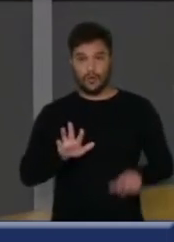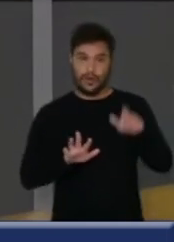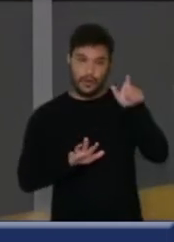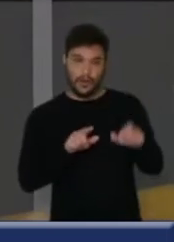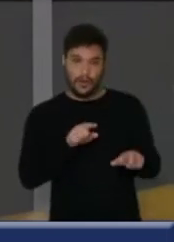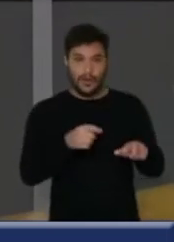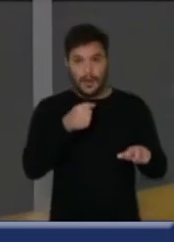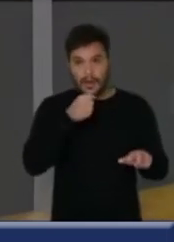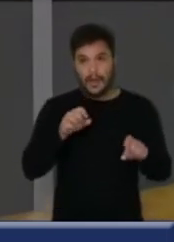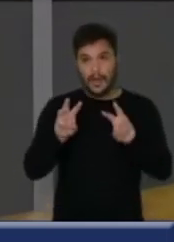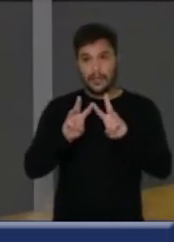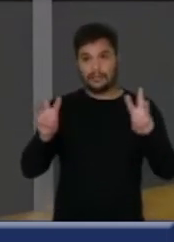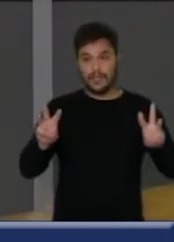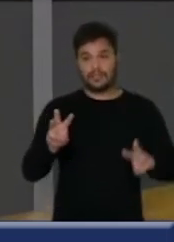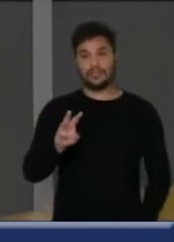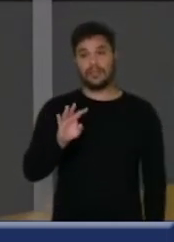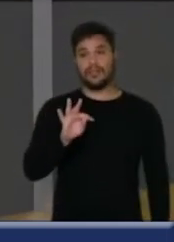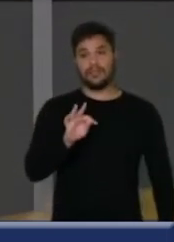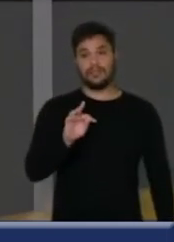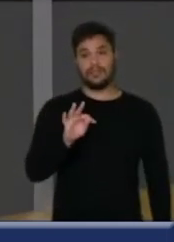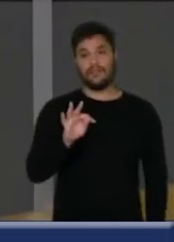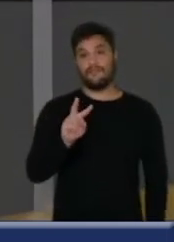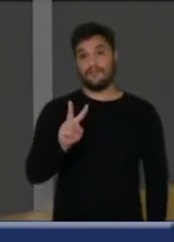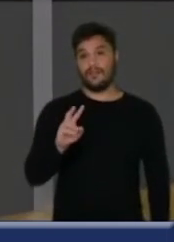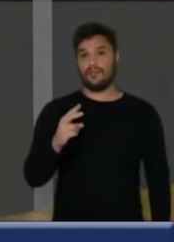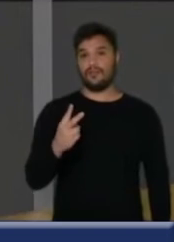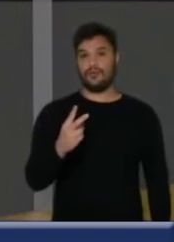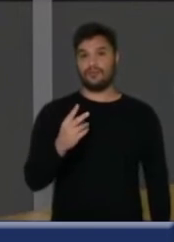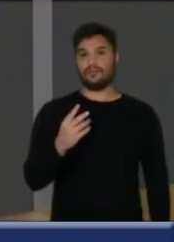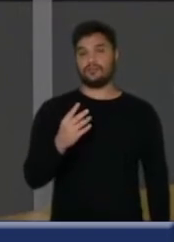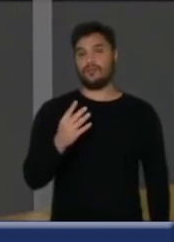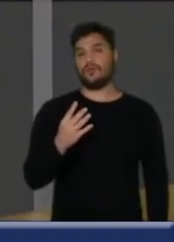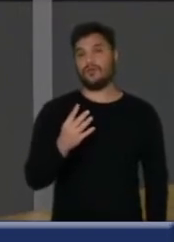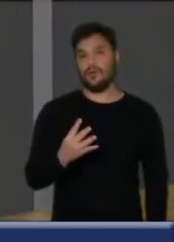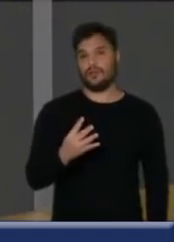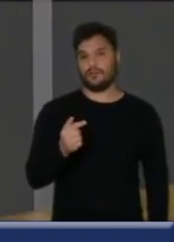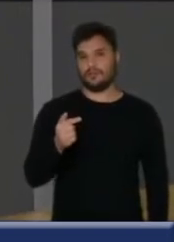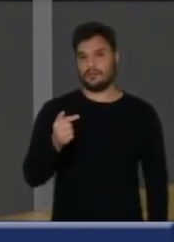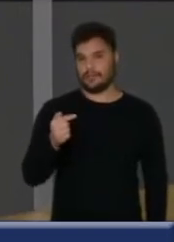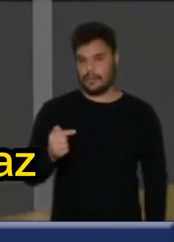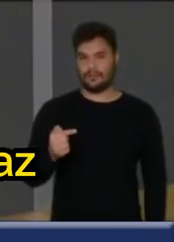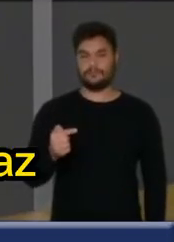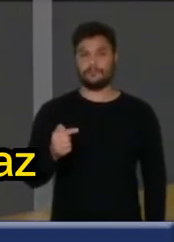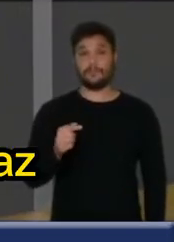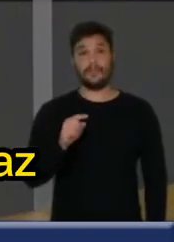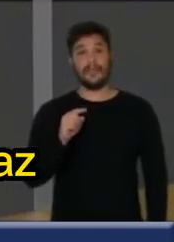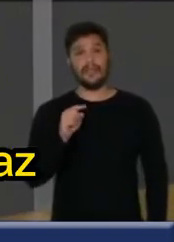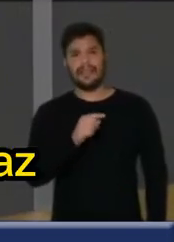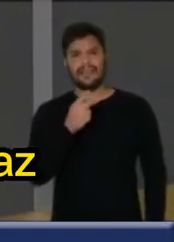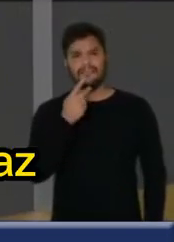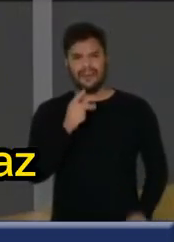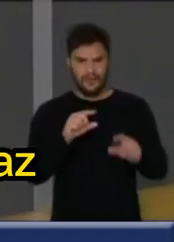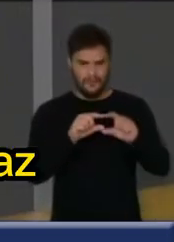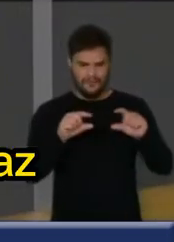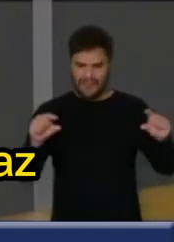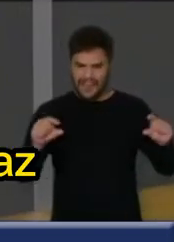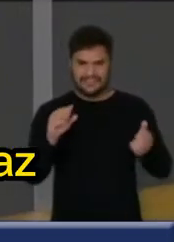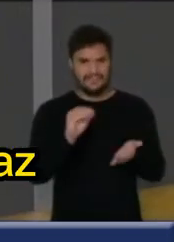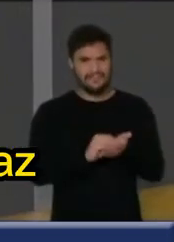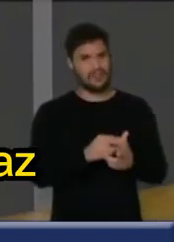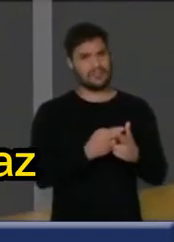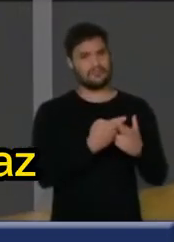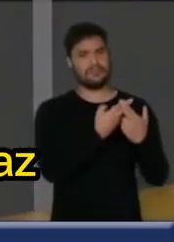blog TV 247. Falas irresponsáveis, mais uma vez, em que